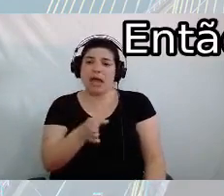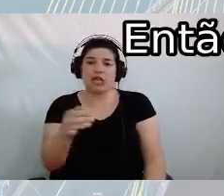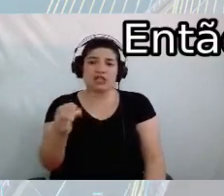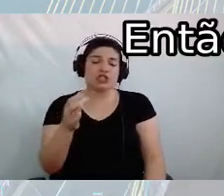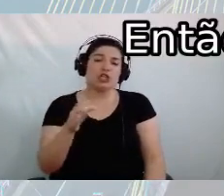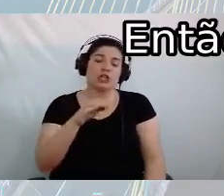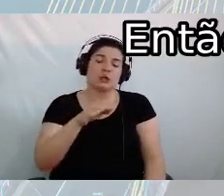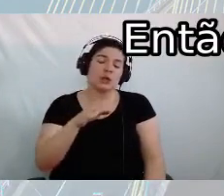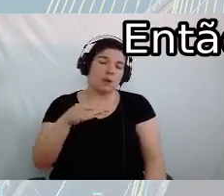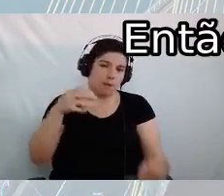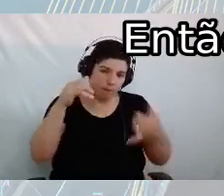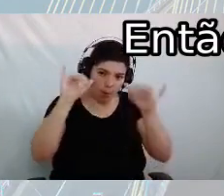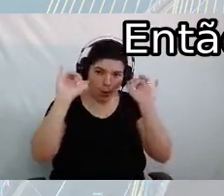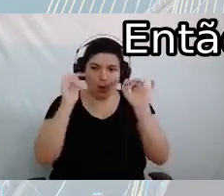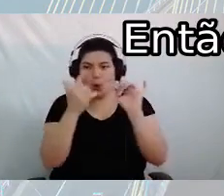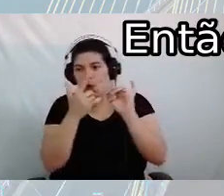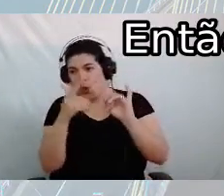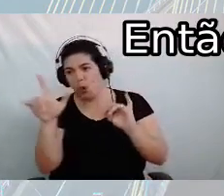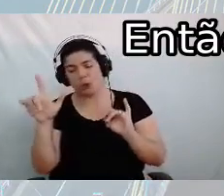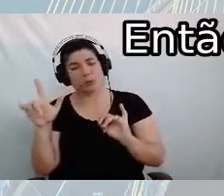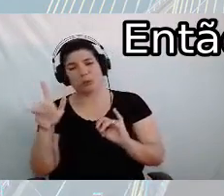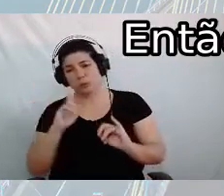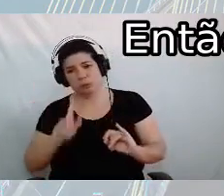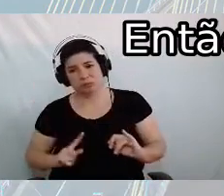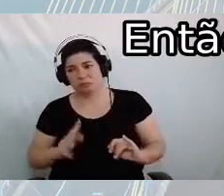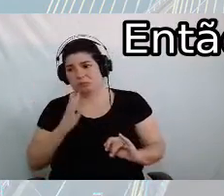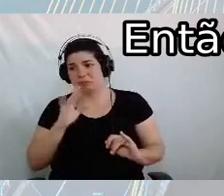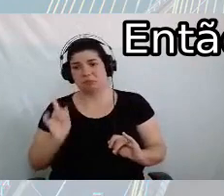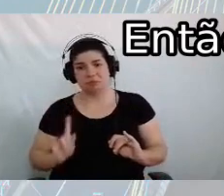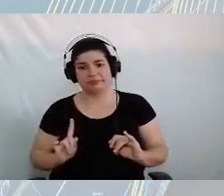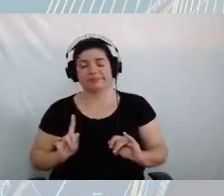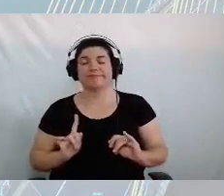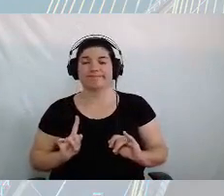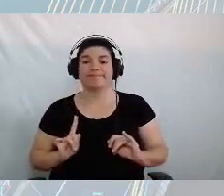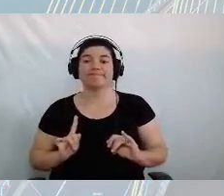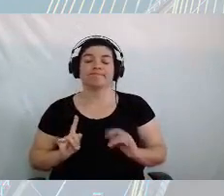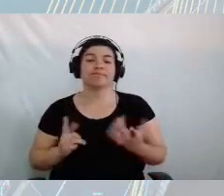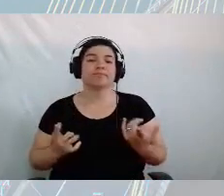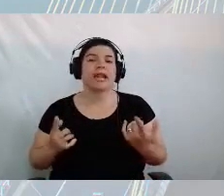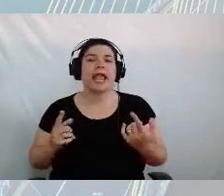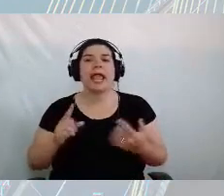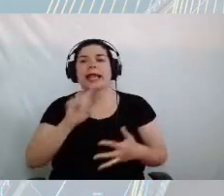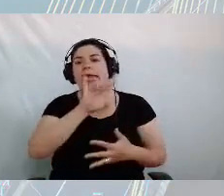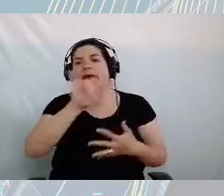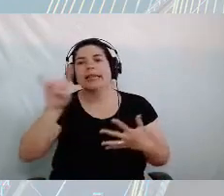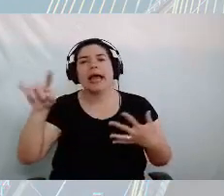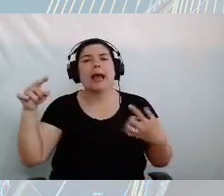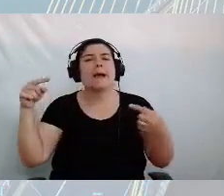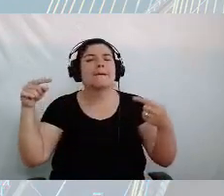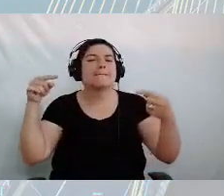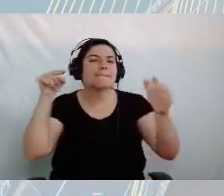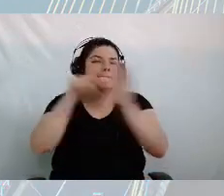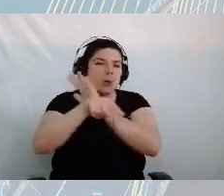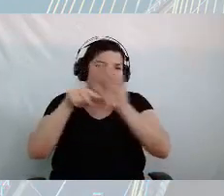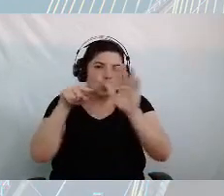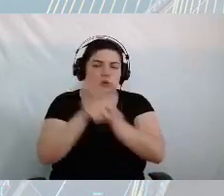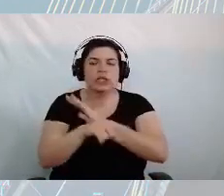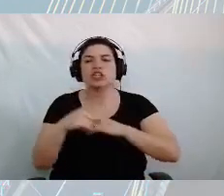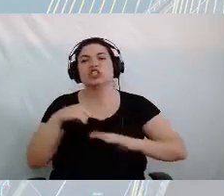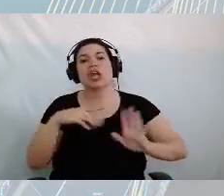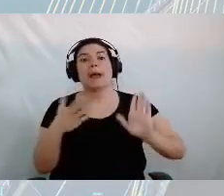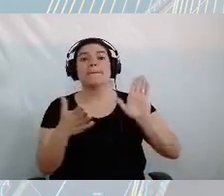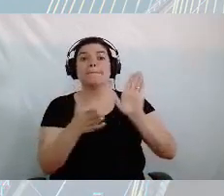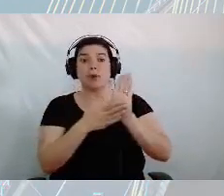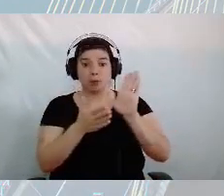Então, nesse formato, a gente foi seguindo os seguintes conceitos. Para cada pergunta, para cada insegurança, a gente ia fazendo uma proposta.